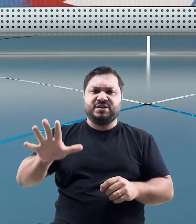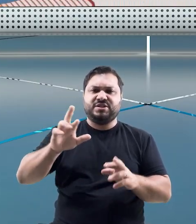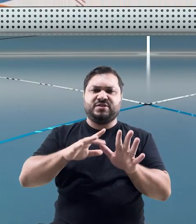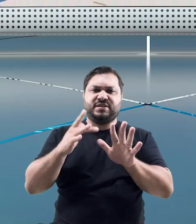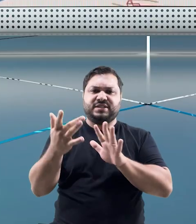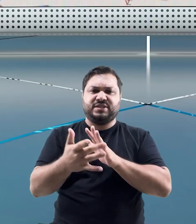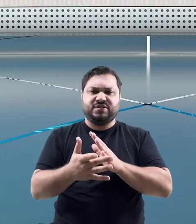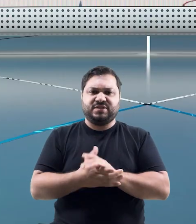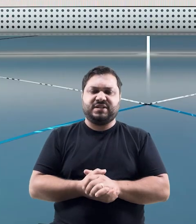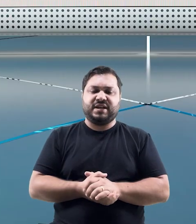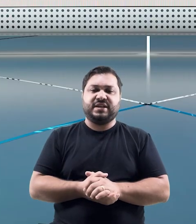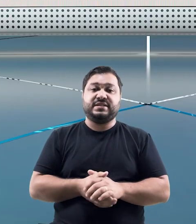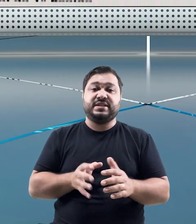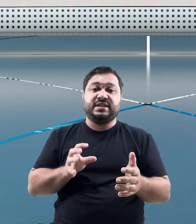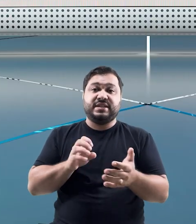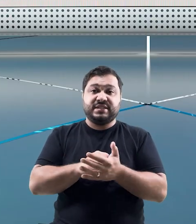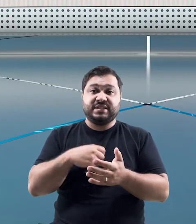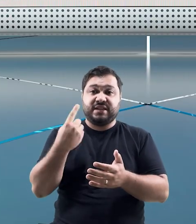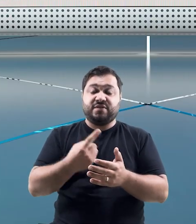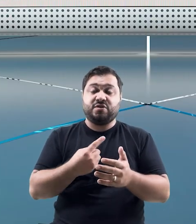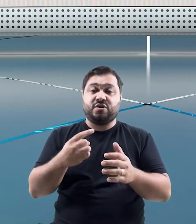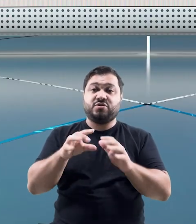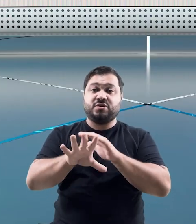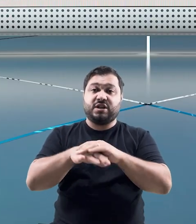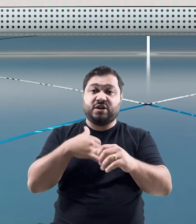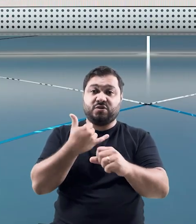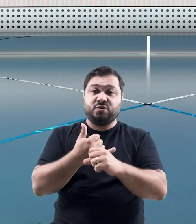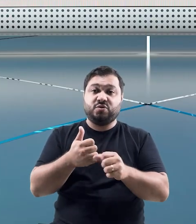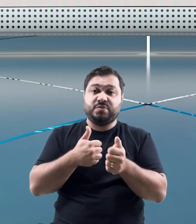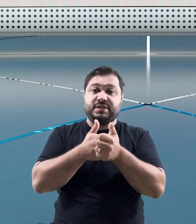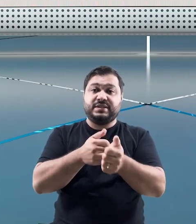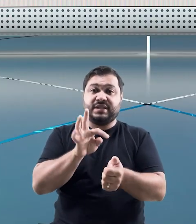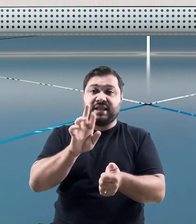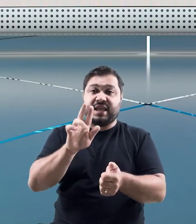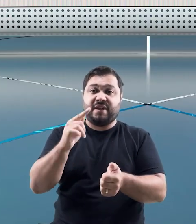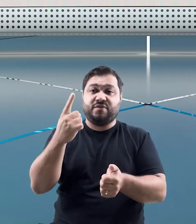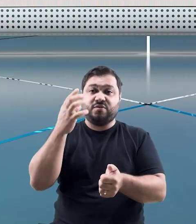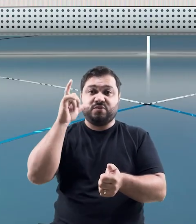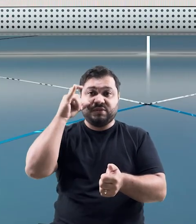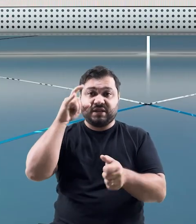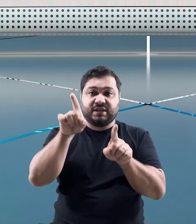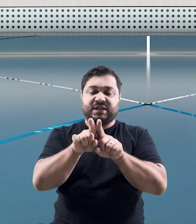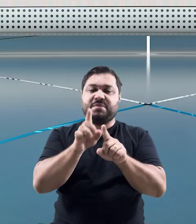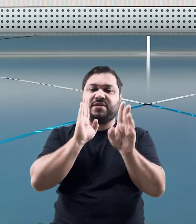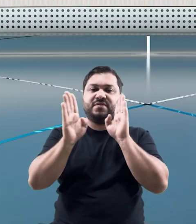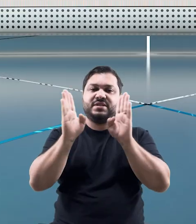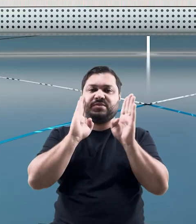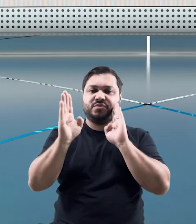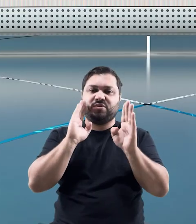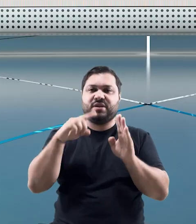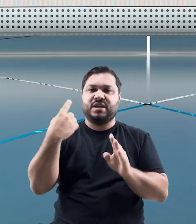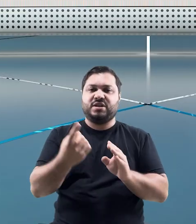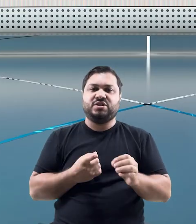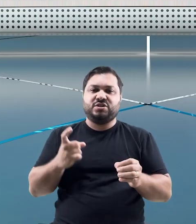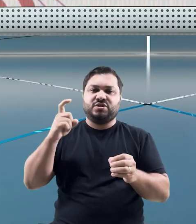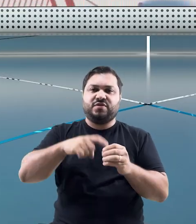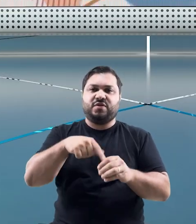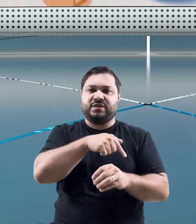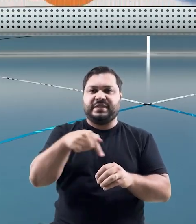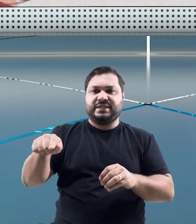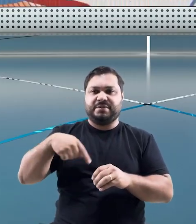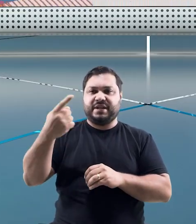nas redes sociais. Inscreva-se no nosso canal do YouTube e siga o TRF1 no Instagram e no Facebook. E a